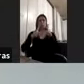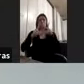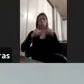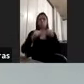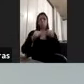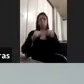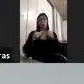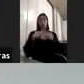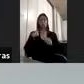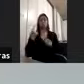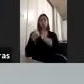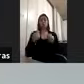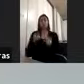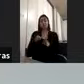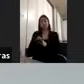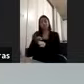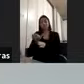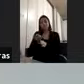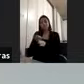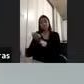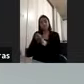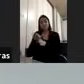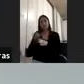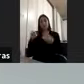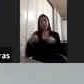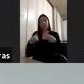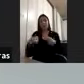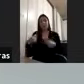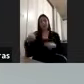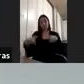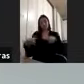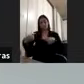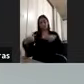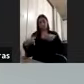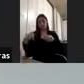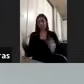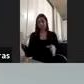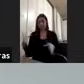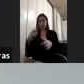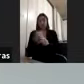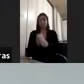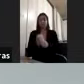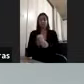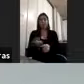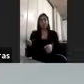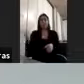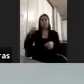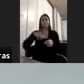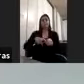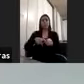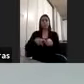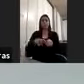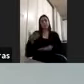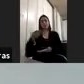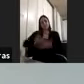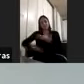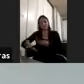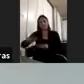né, que haja um debate tripartite para a retomada das negociações entre o